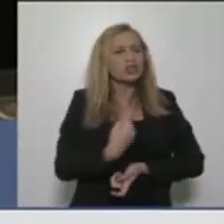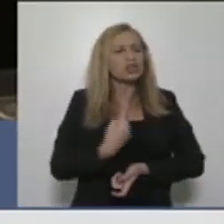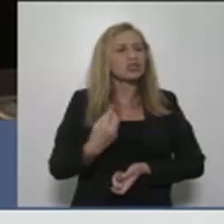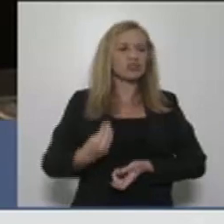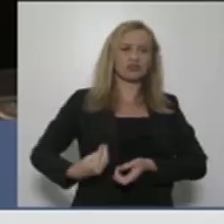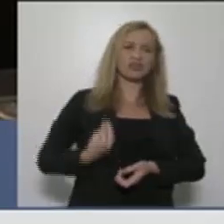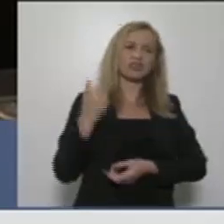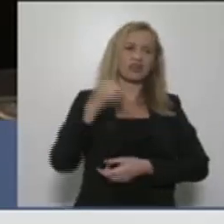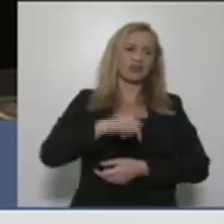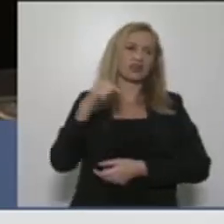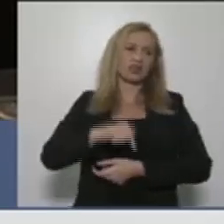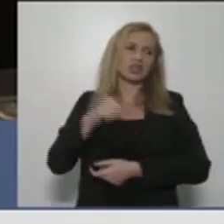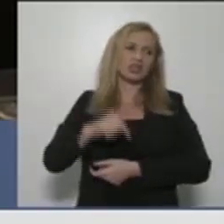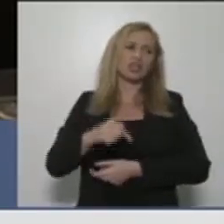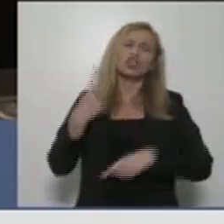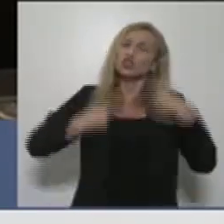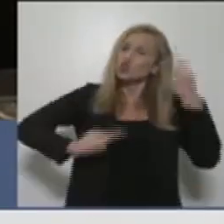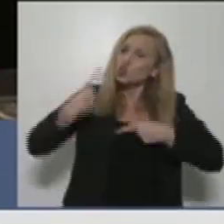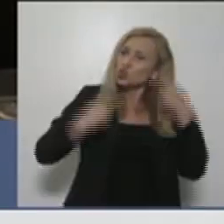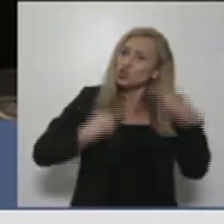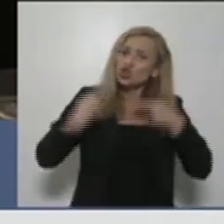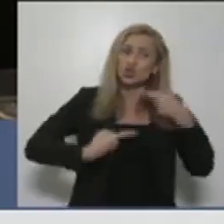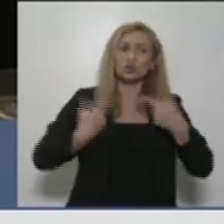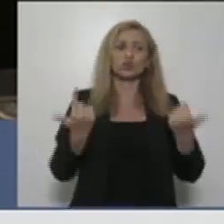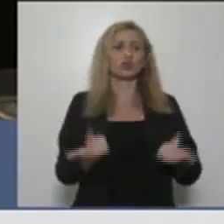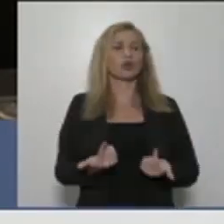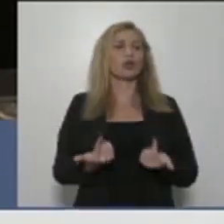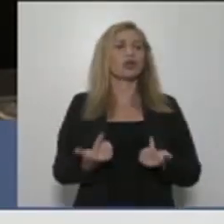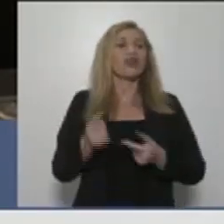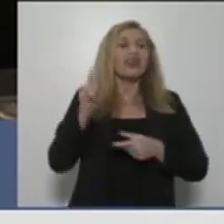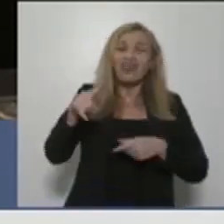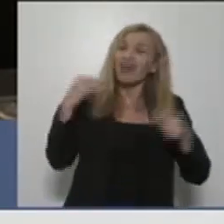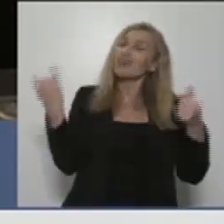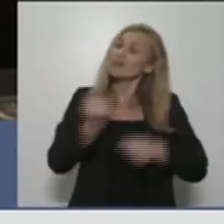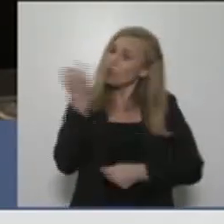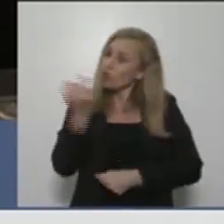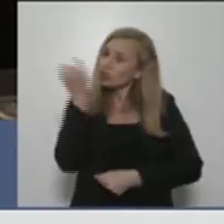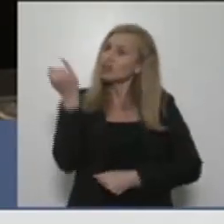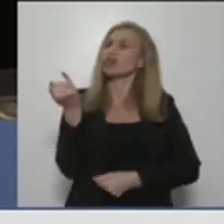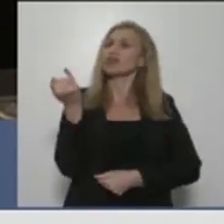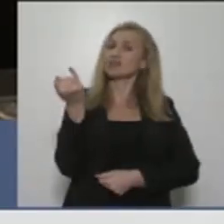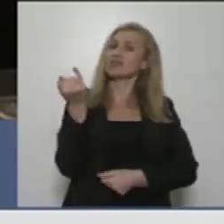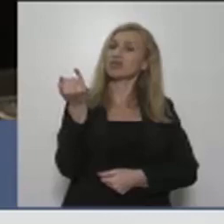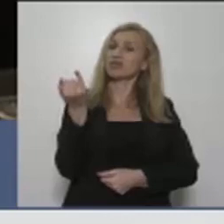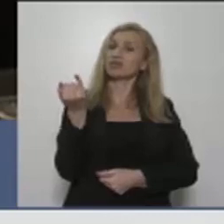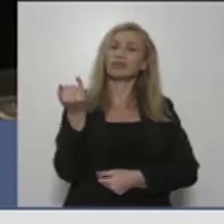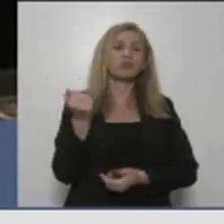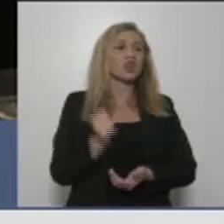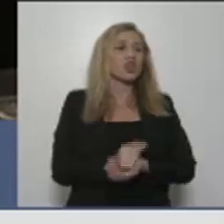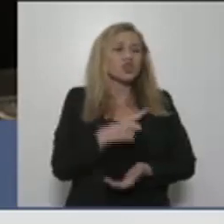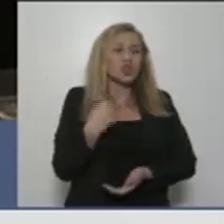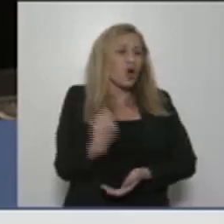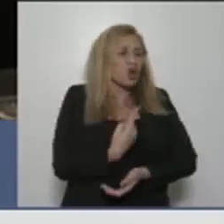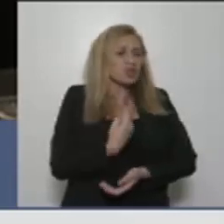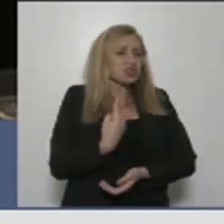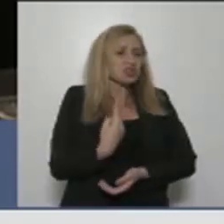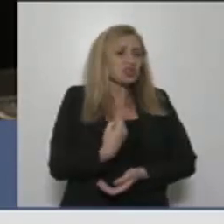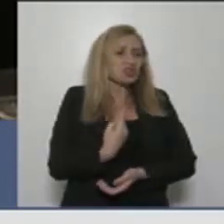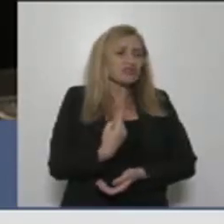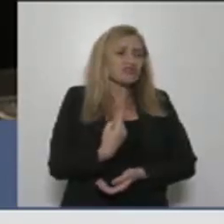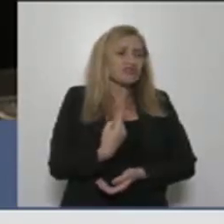estamos aqui fraternamente discutindo, né, a importância disso. Nós não estamos